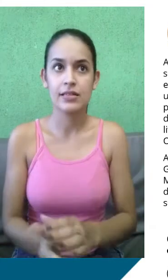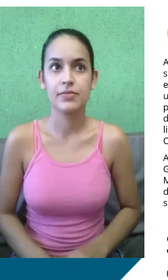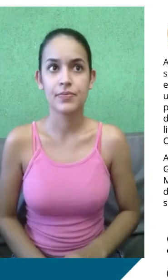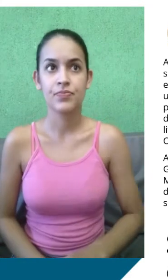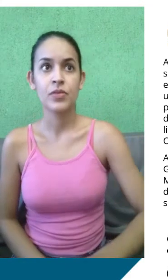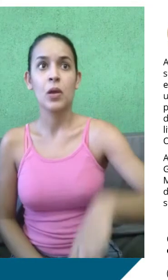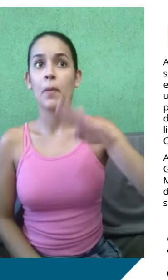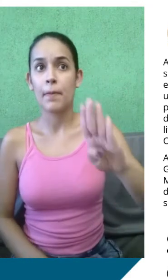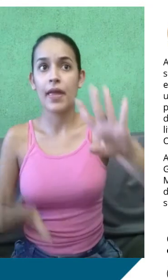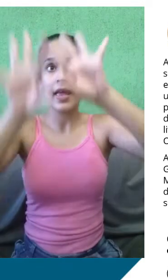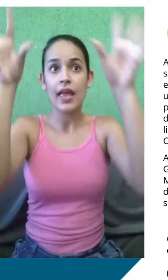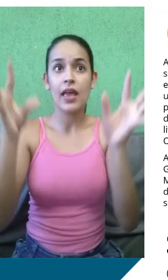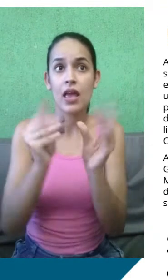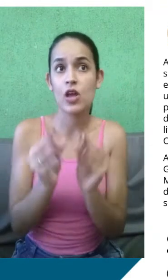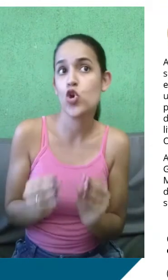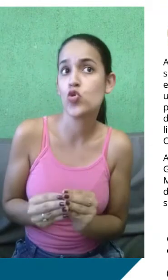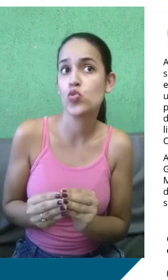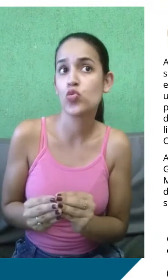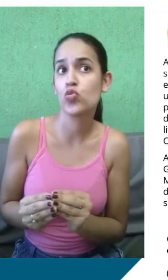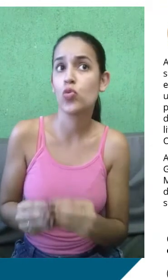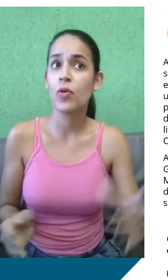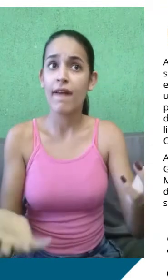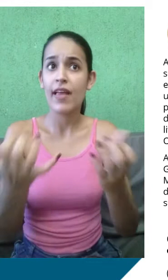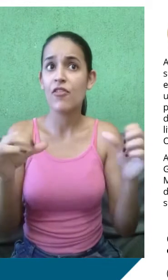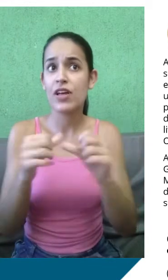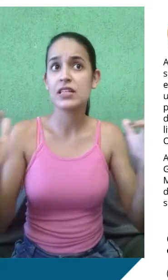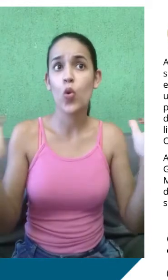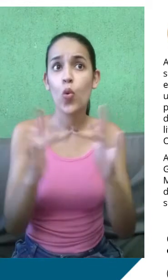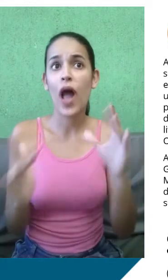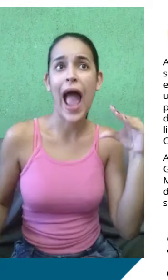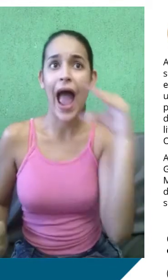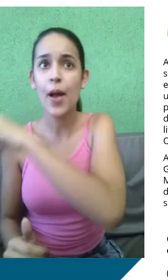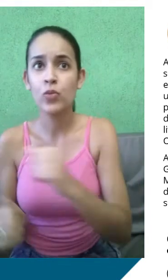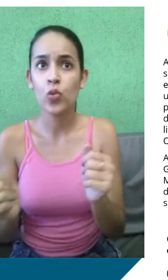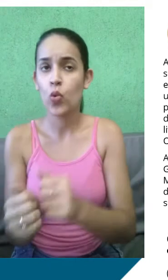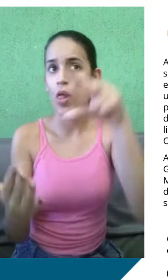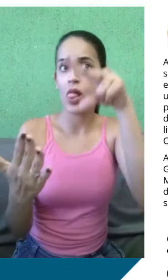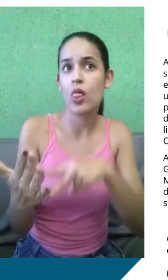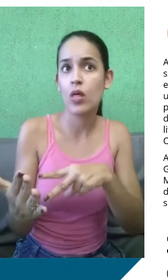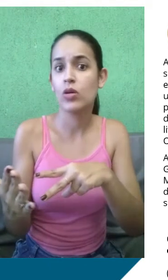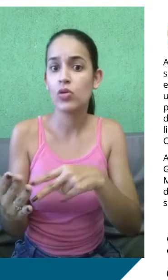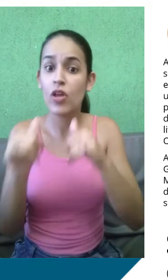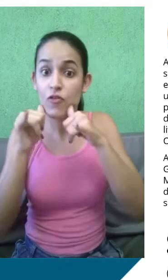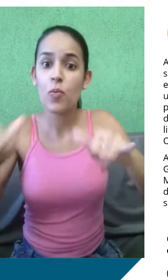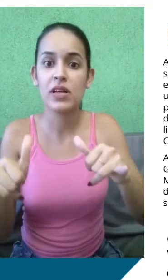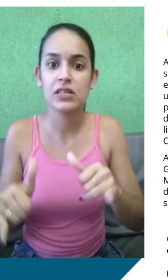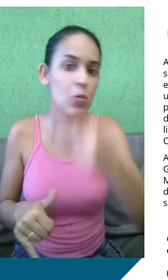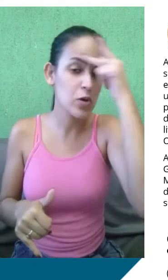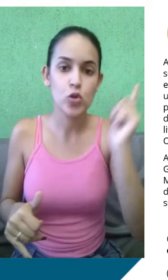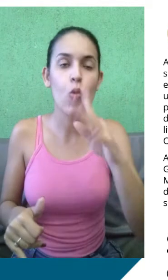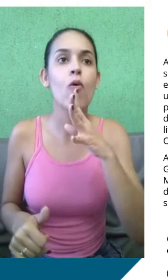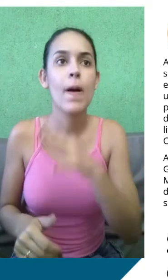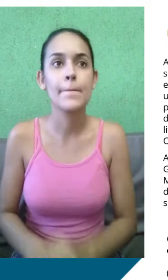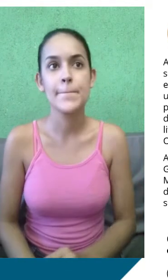pois promove o contato rápido do leitor com uma informação desconhecida. C, sinopse, pois